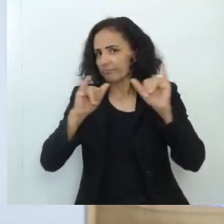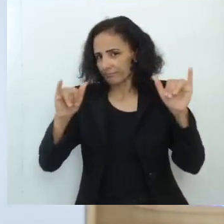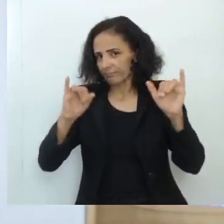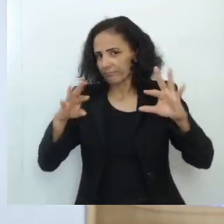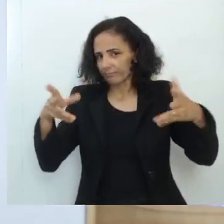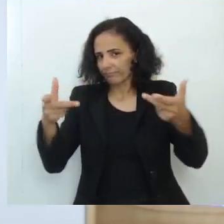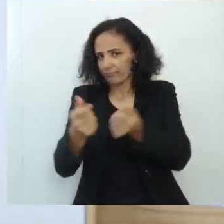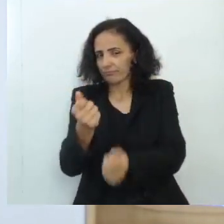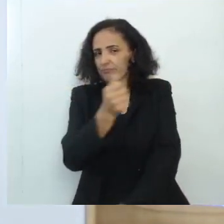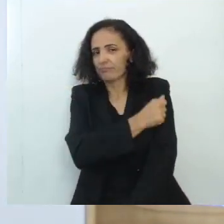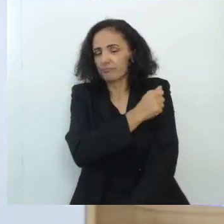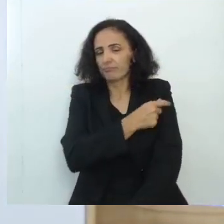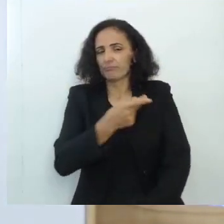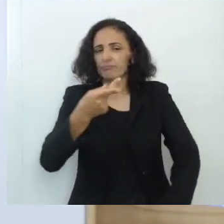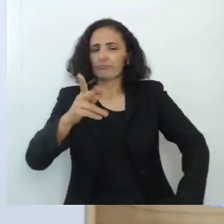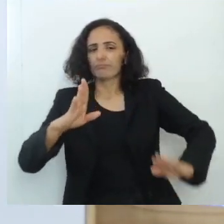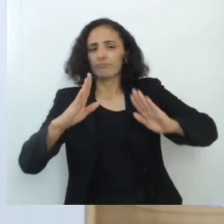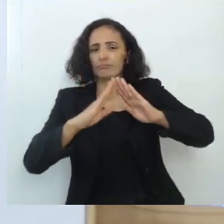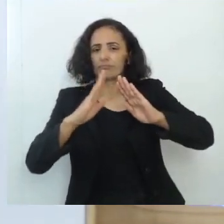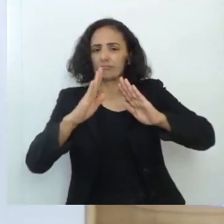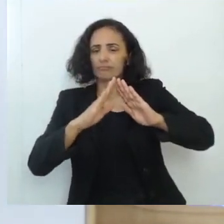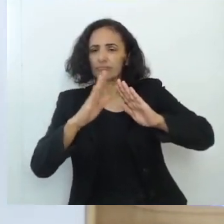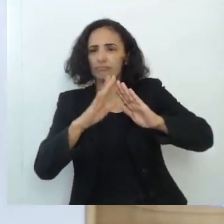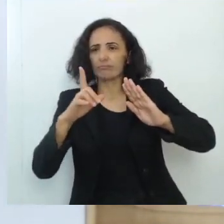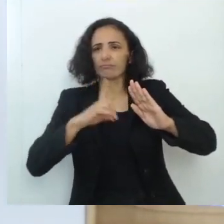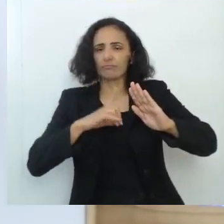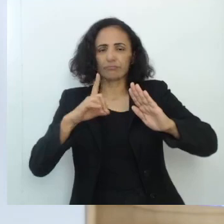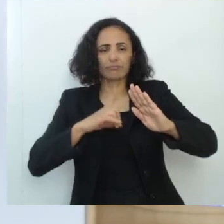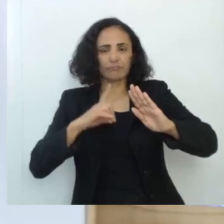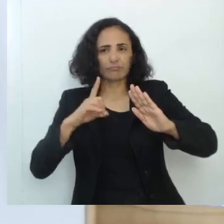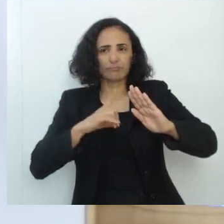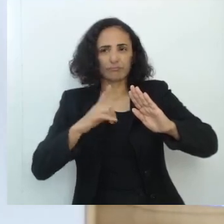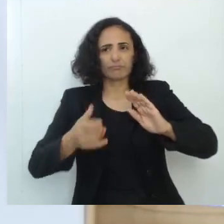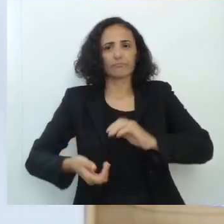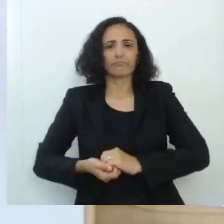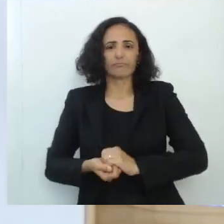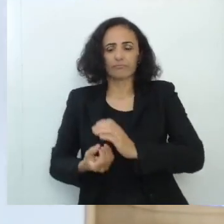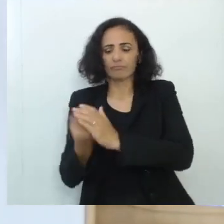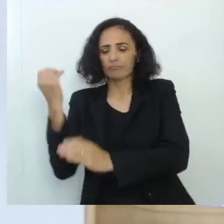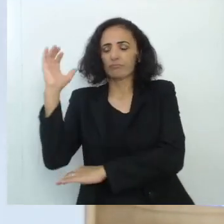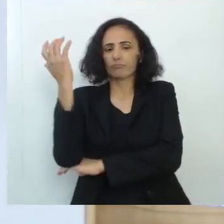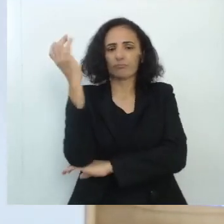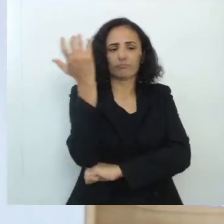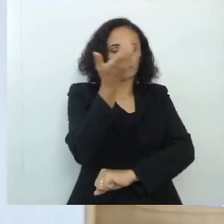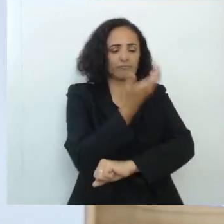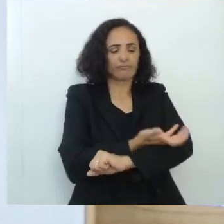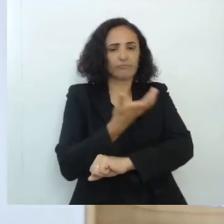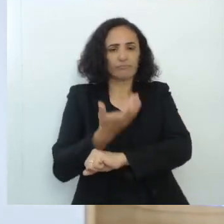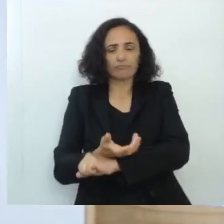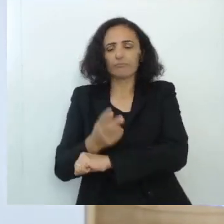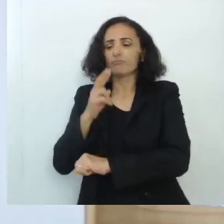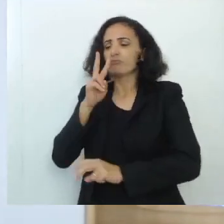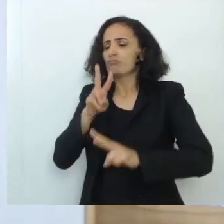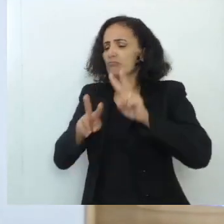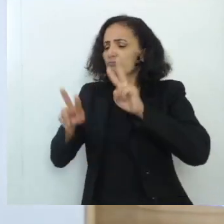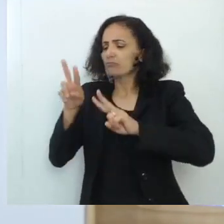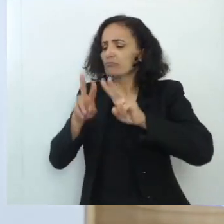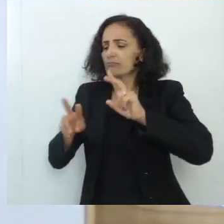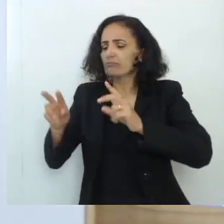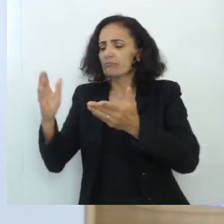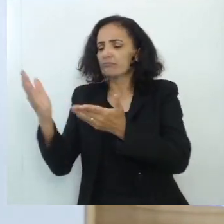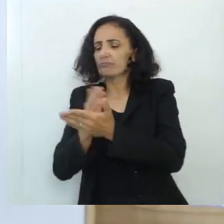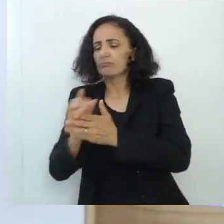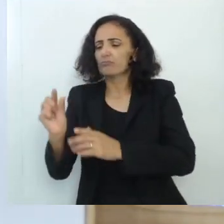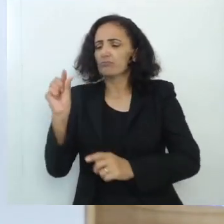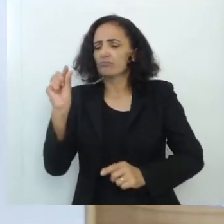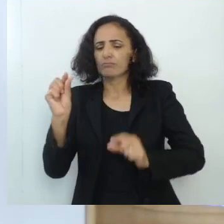tem na sua casa, você sabe o que eu estou dizendo? Ó, lembrem que você vai ter umas bolinhas na folha e cada